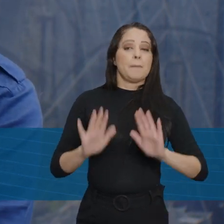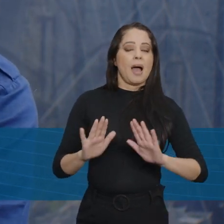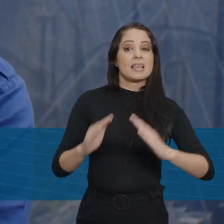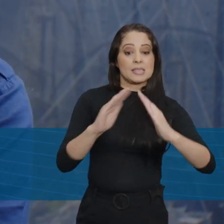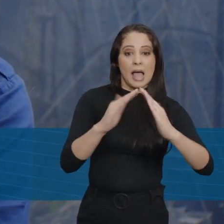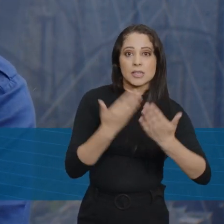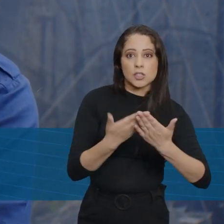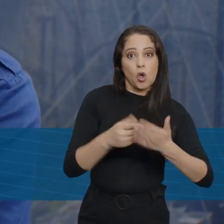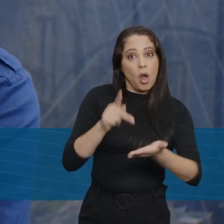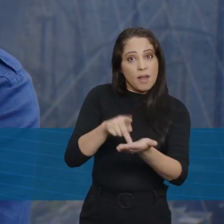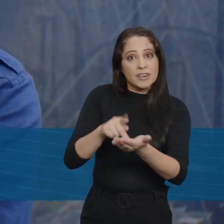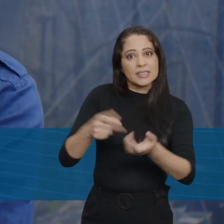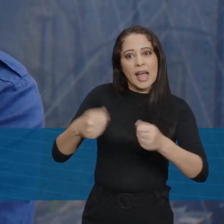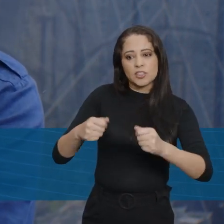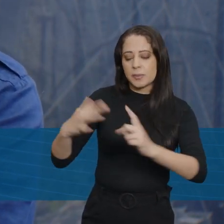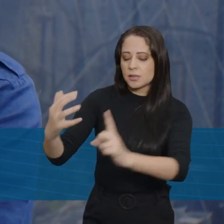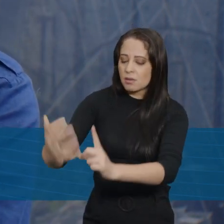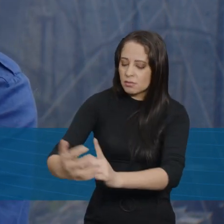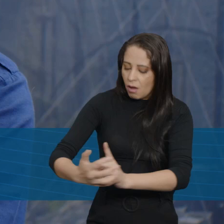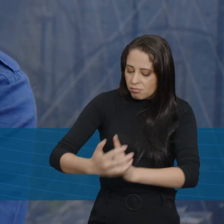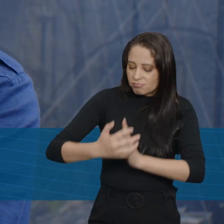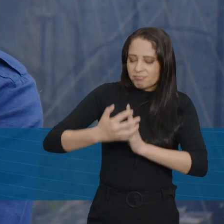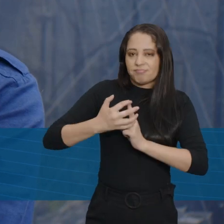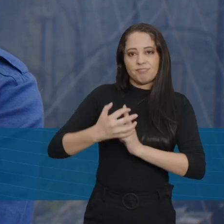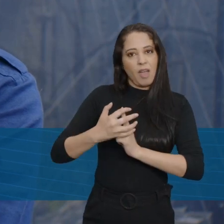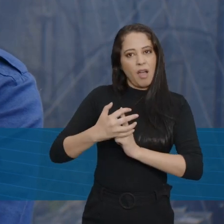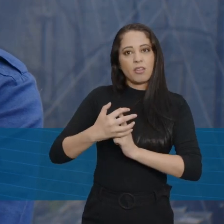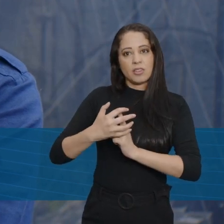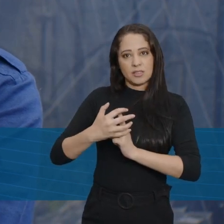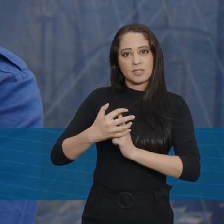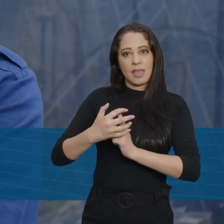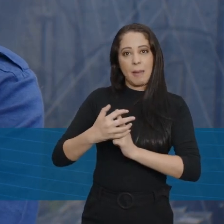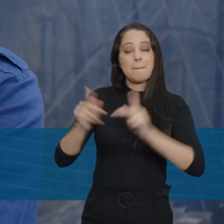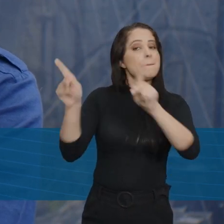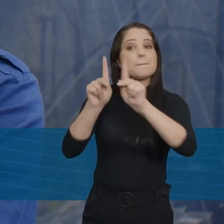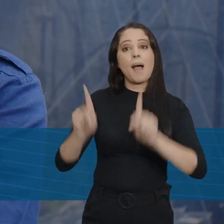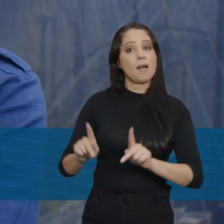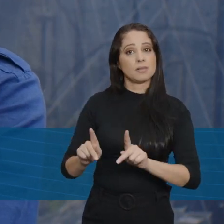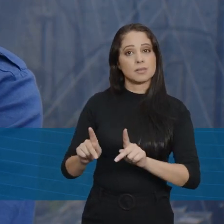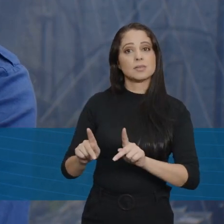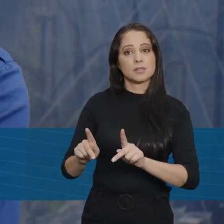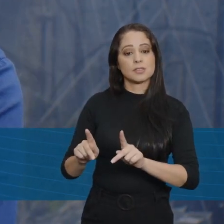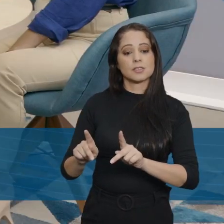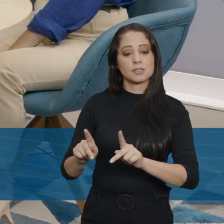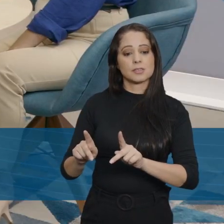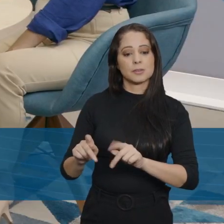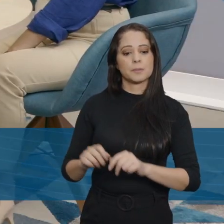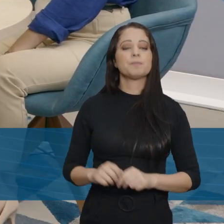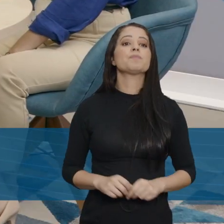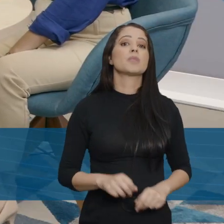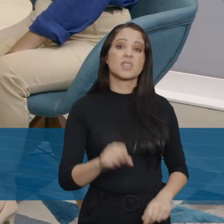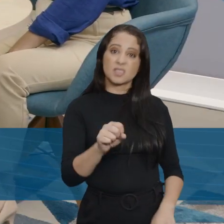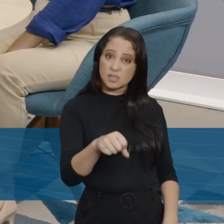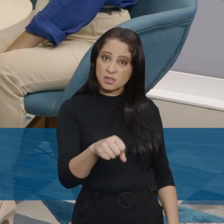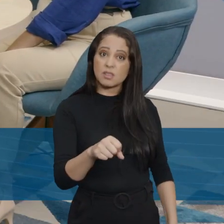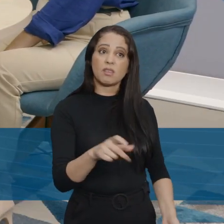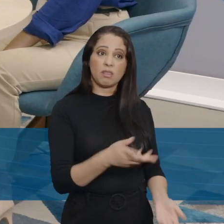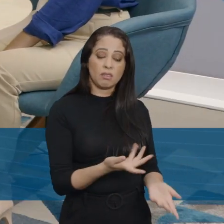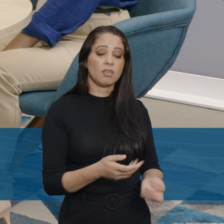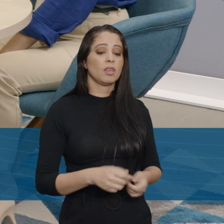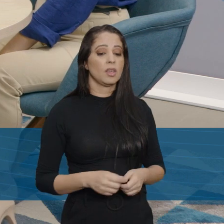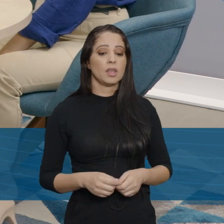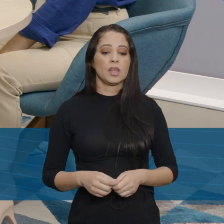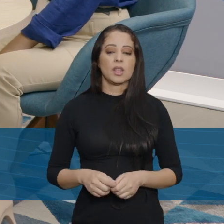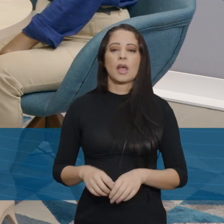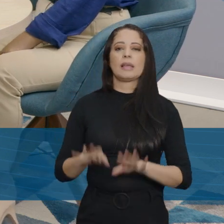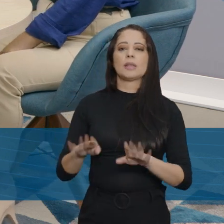uma escola acolhedora, né? Ou como a legislação coloca, a ideia de a gente construir uma cultura de paz. Sim, mas né? é o contrário, vira uma